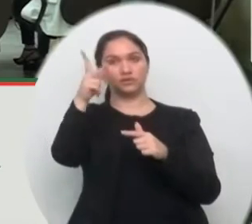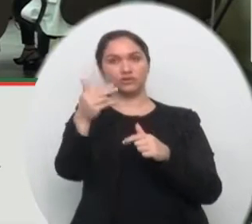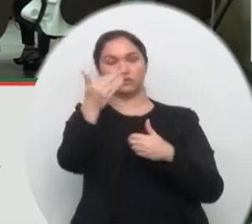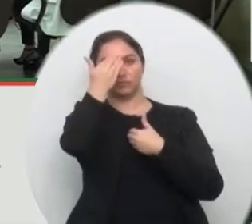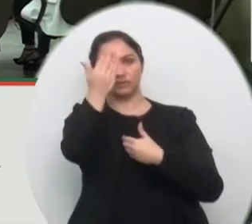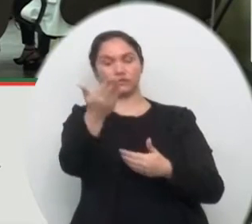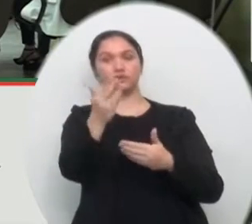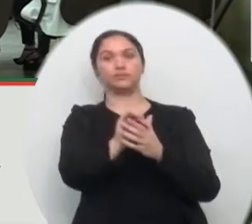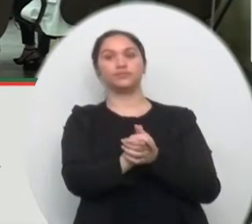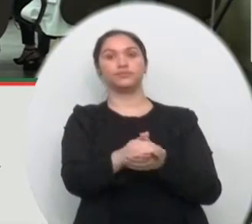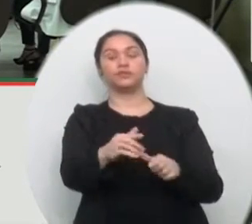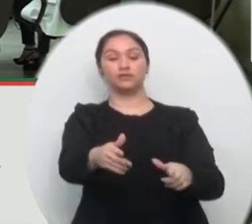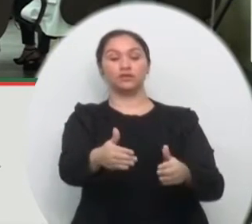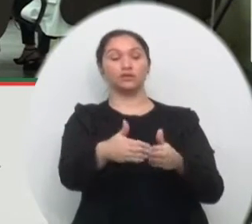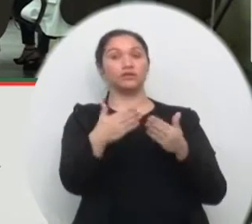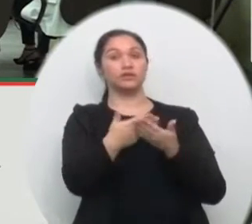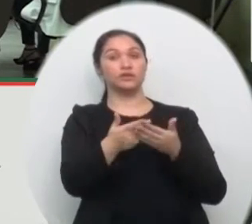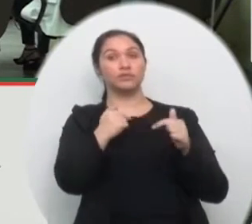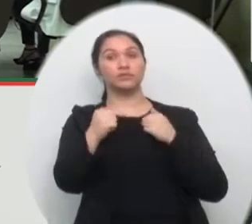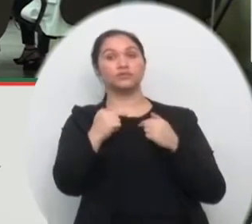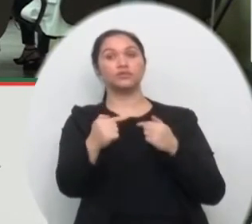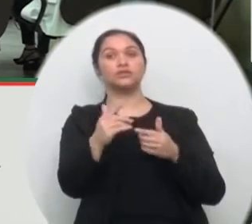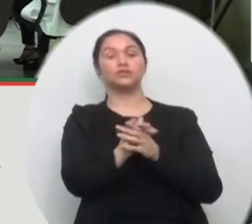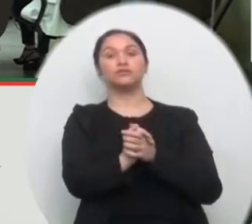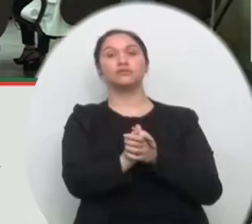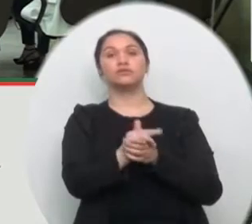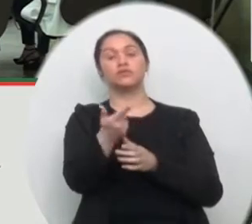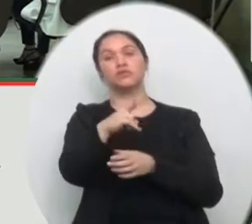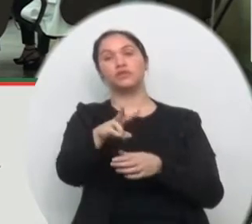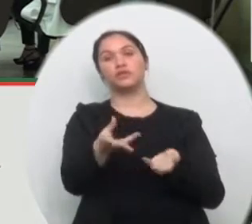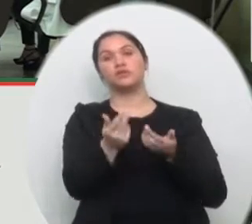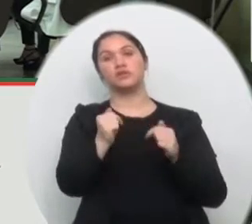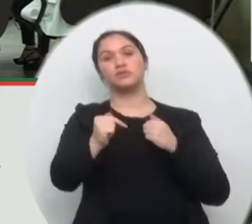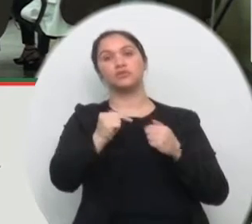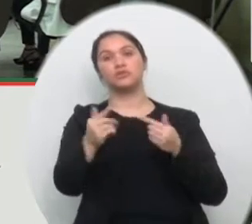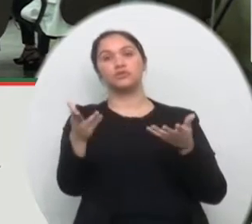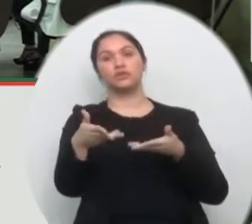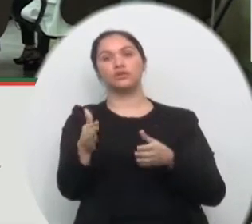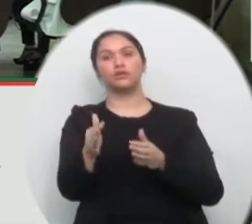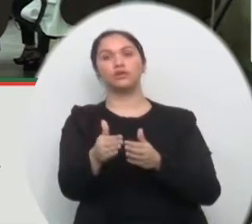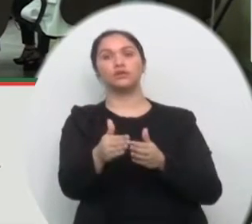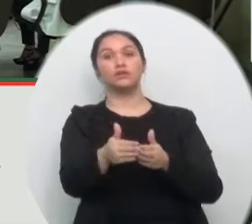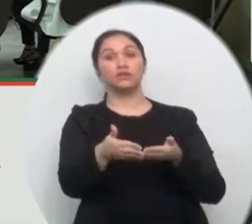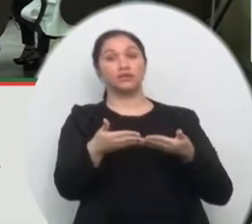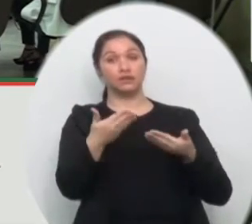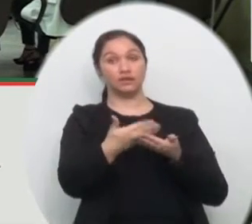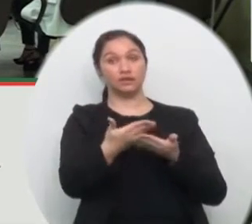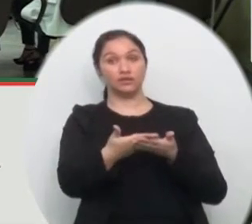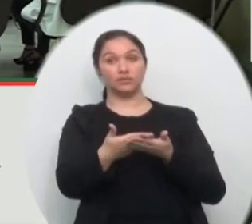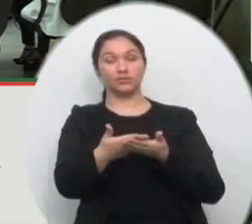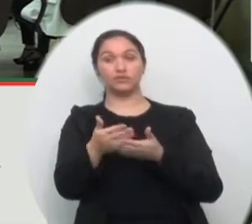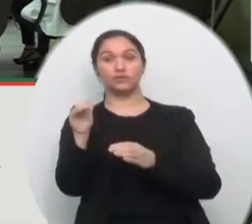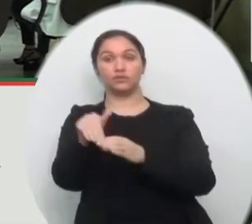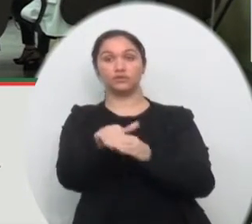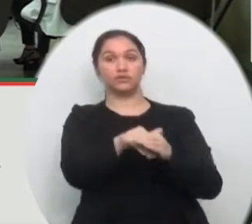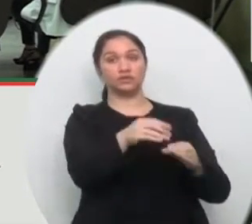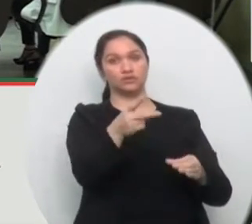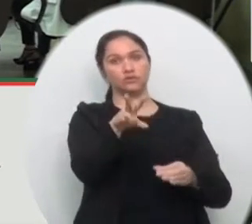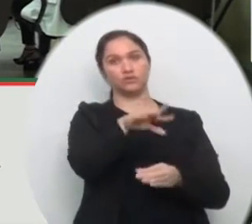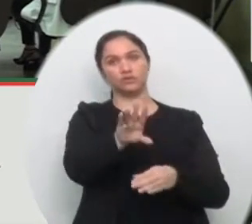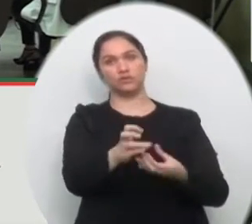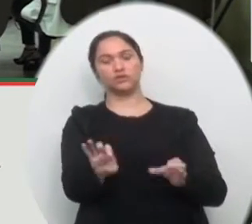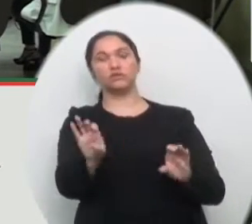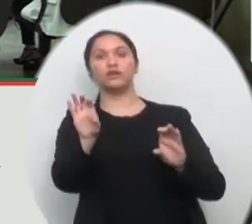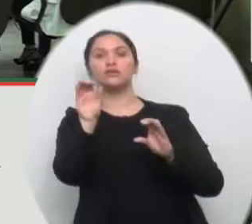O requerimento continua em discussão. Não havendo vereadores queiram discutir, o requerimento está em votação. Os vereadores contrários se